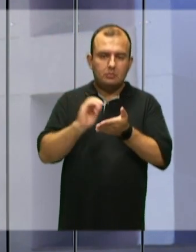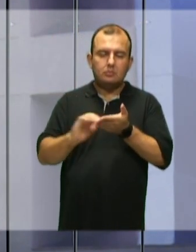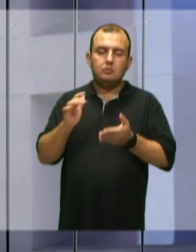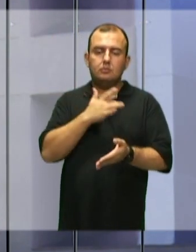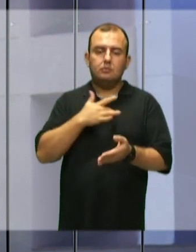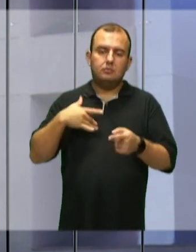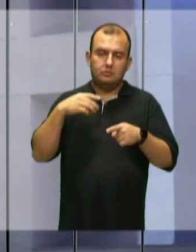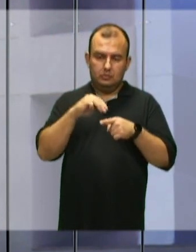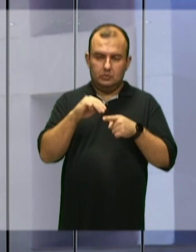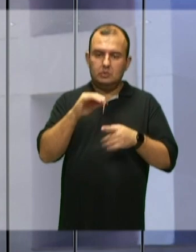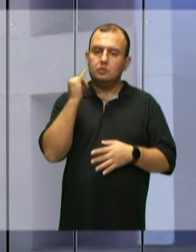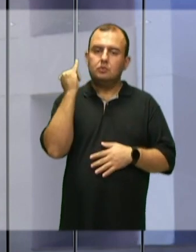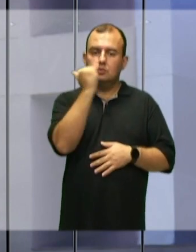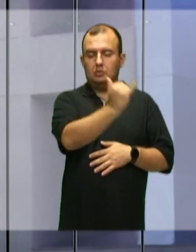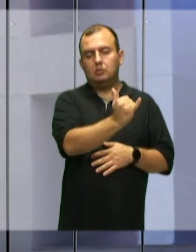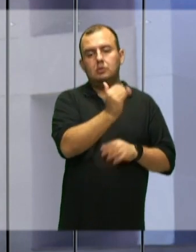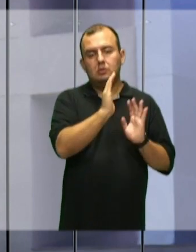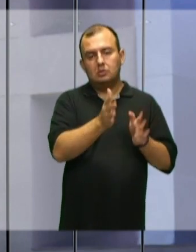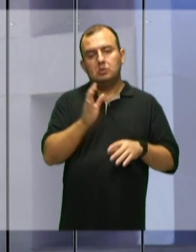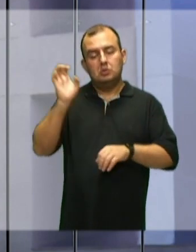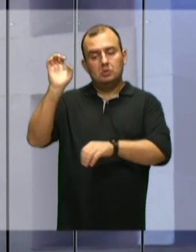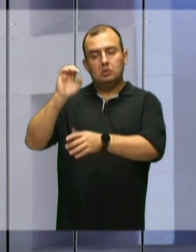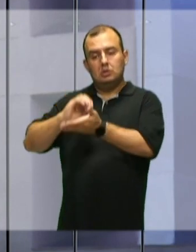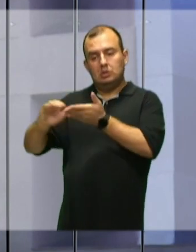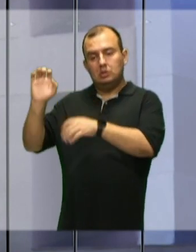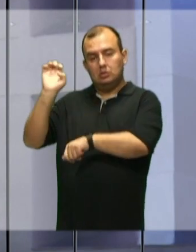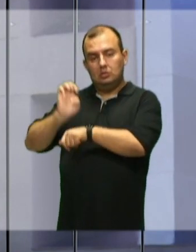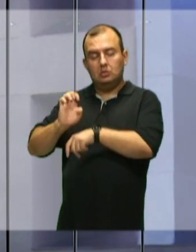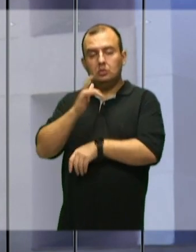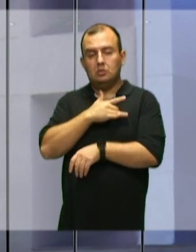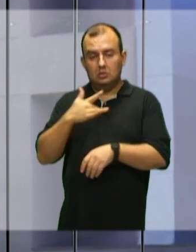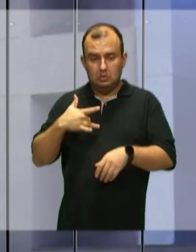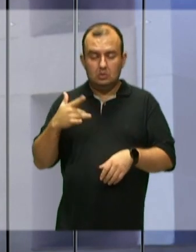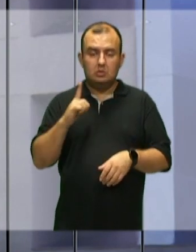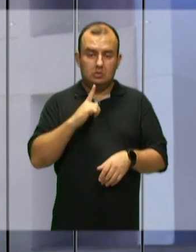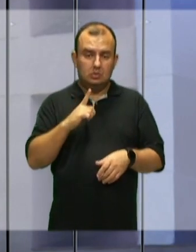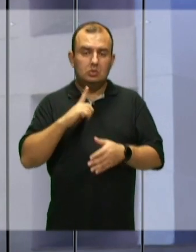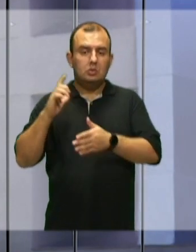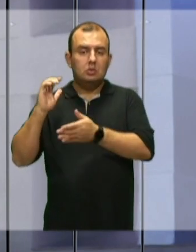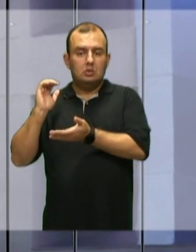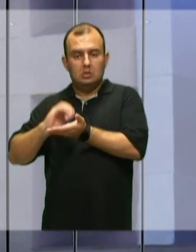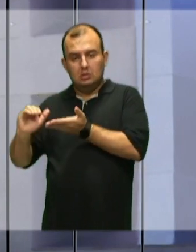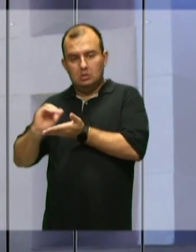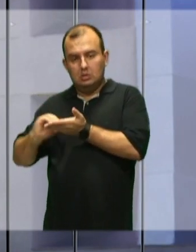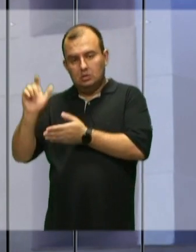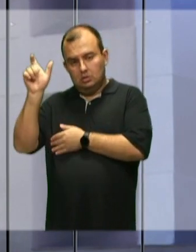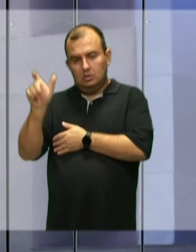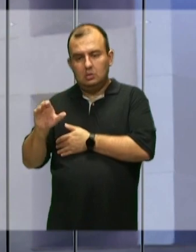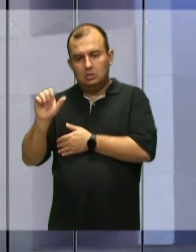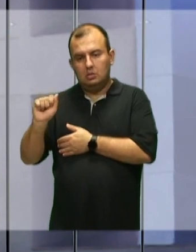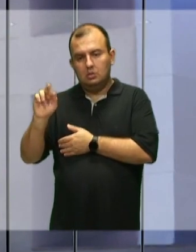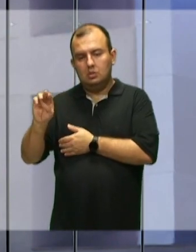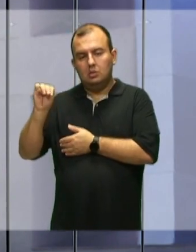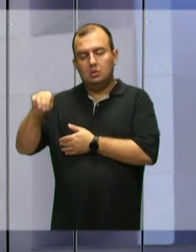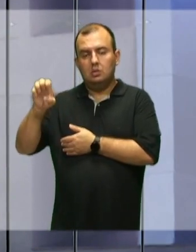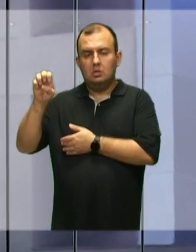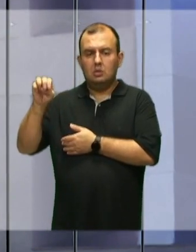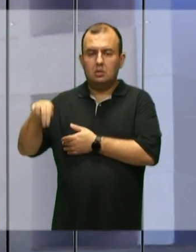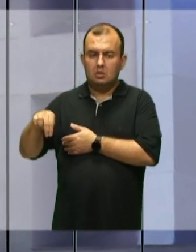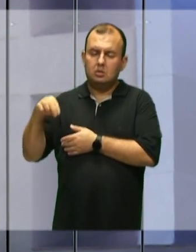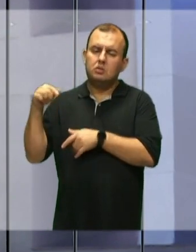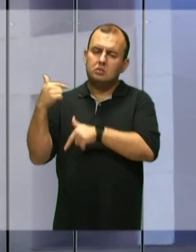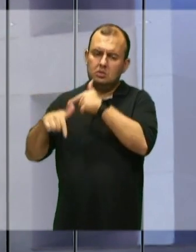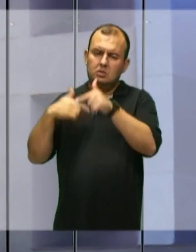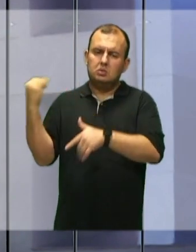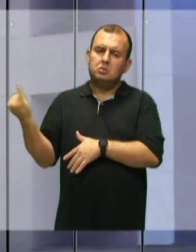inclusive foi avisada pela Secretaria Estadual de Saúde né que tem como secretária a secretária Carmen zanoto que tem feito um trabalho super